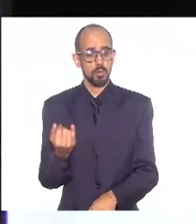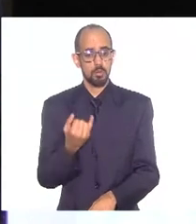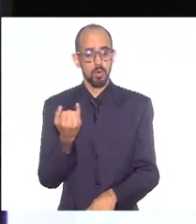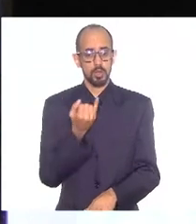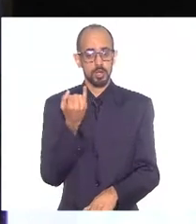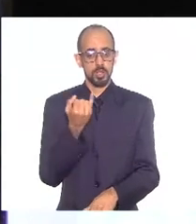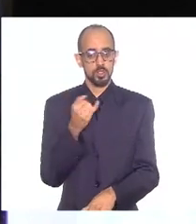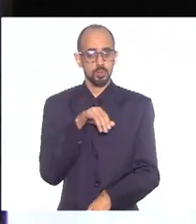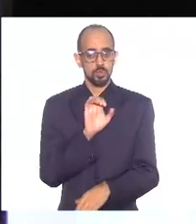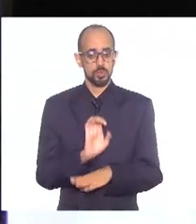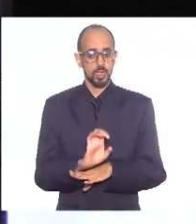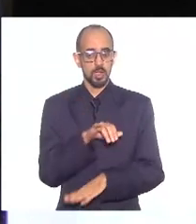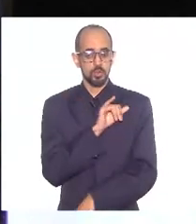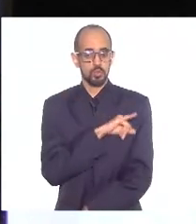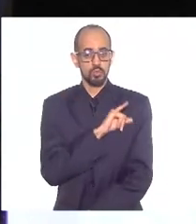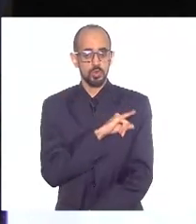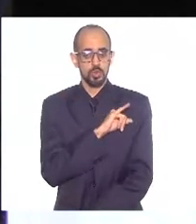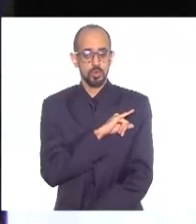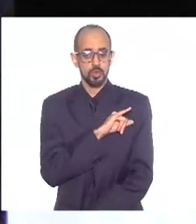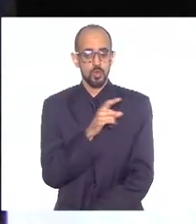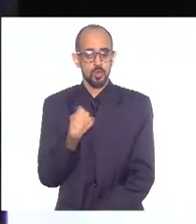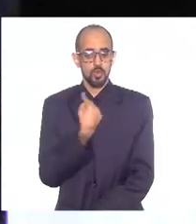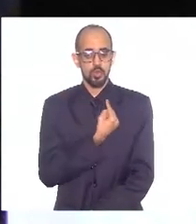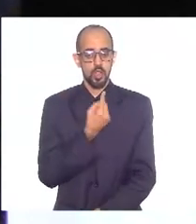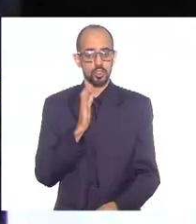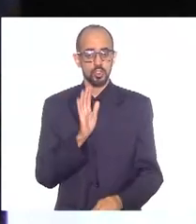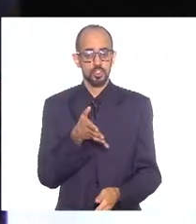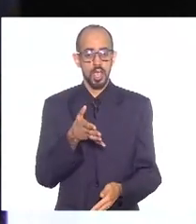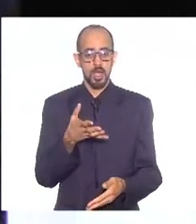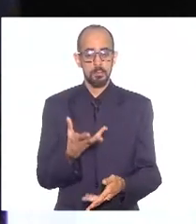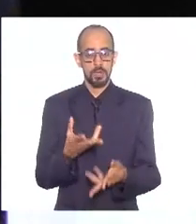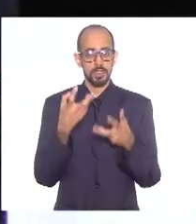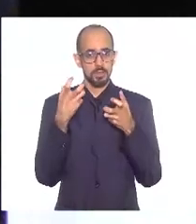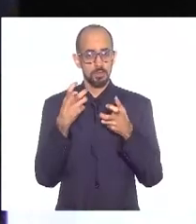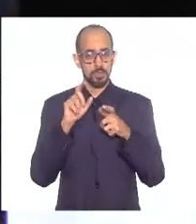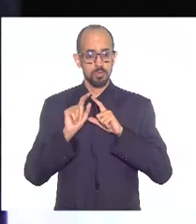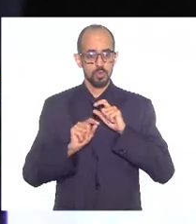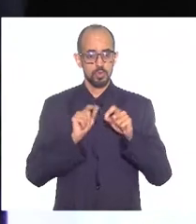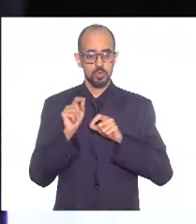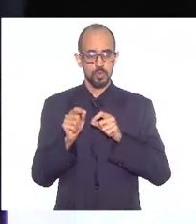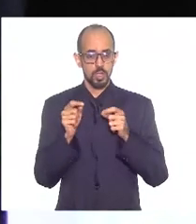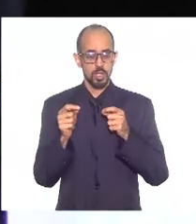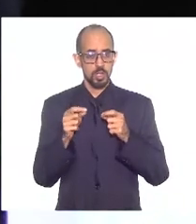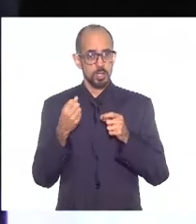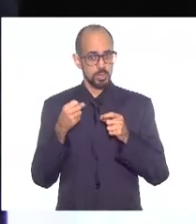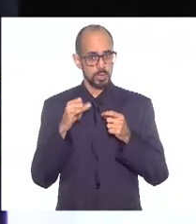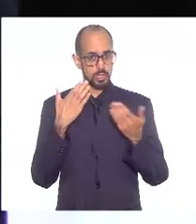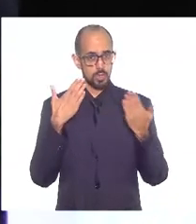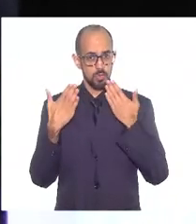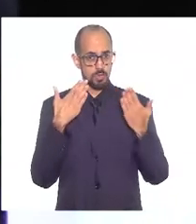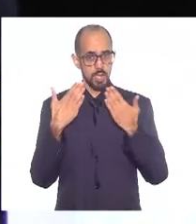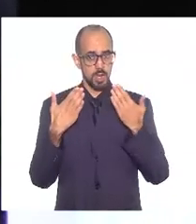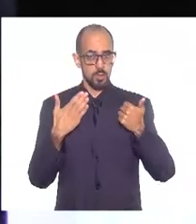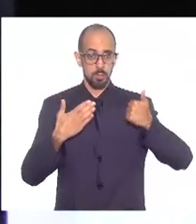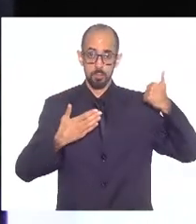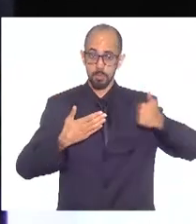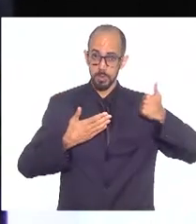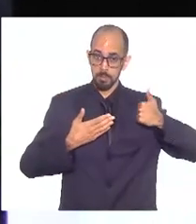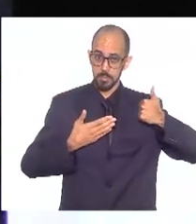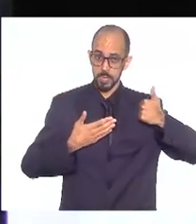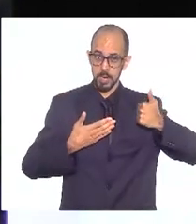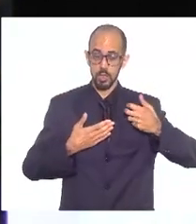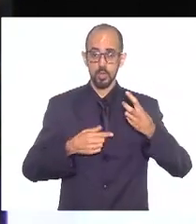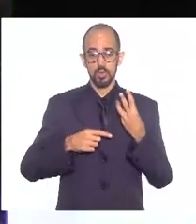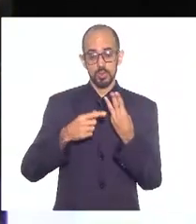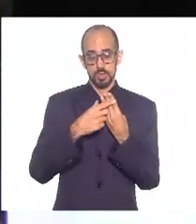Nós já notamos, comparando o primeiro trimestre de 2021,